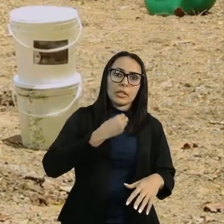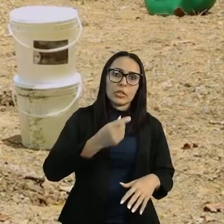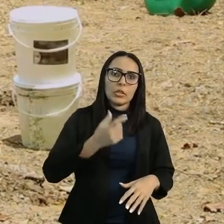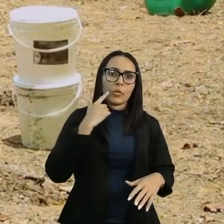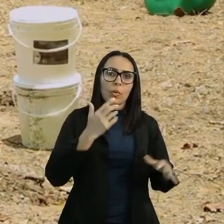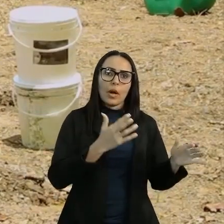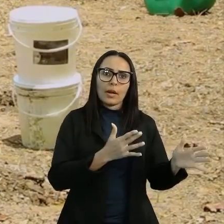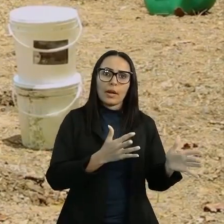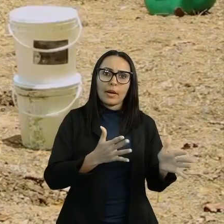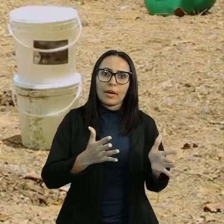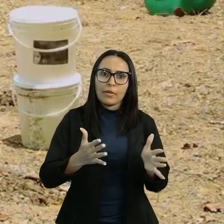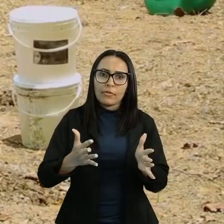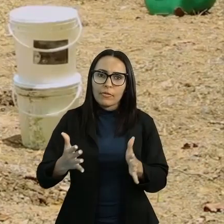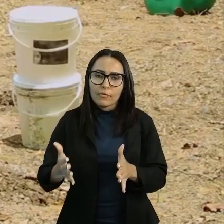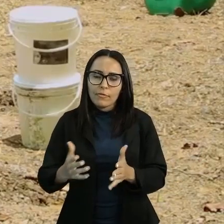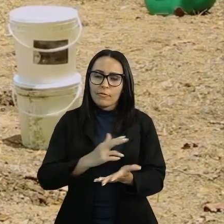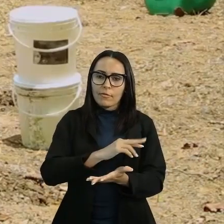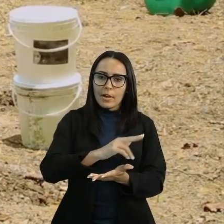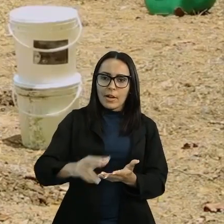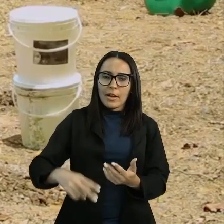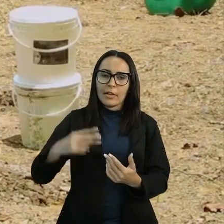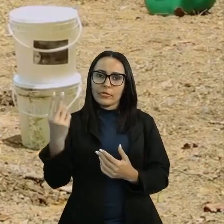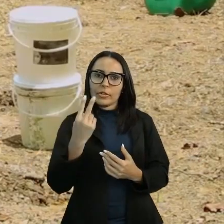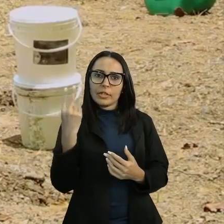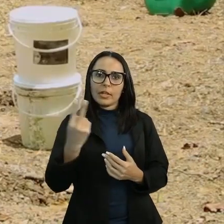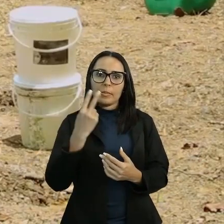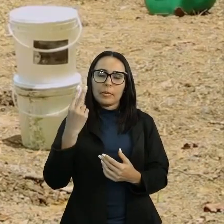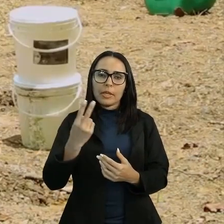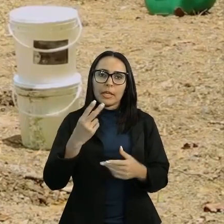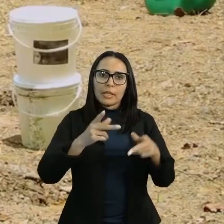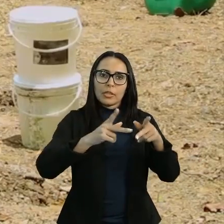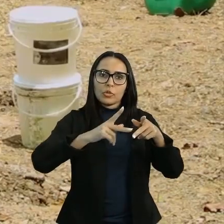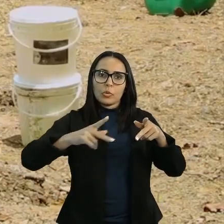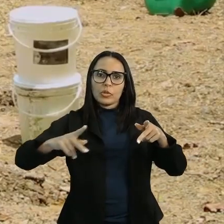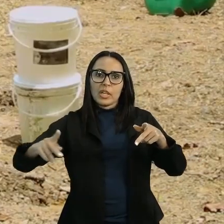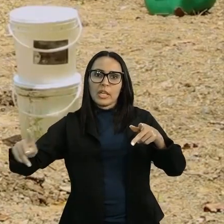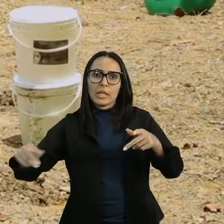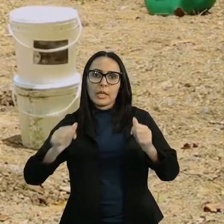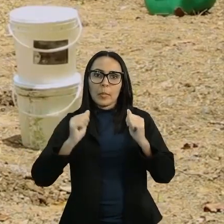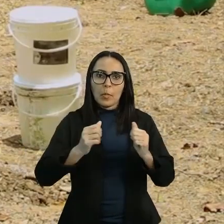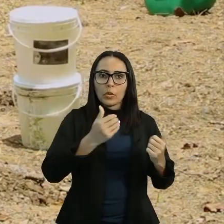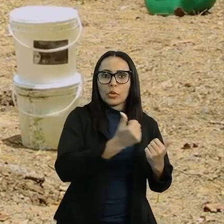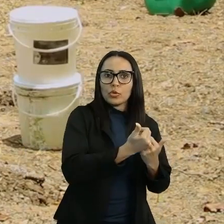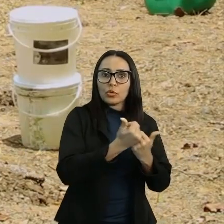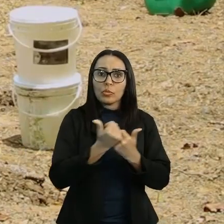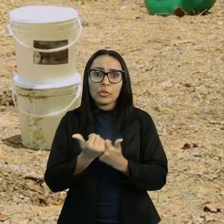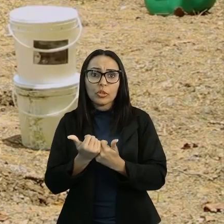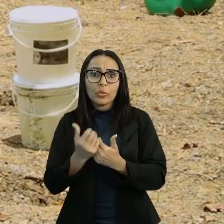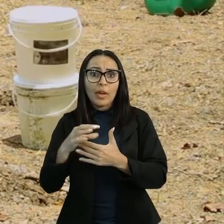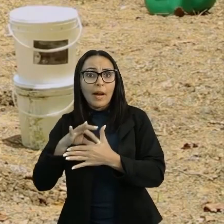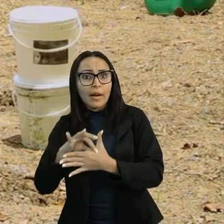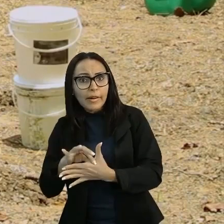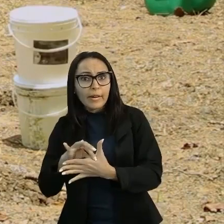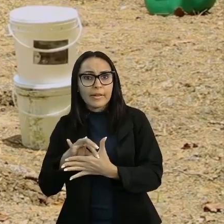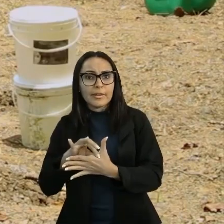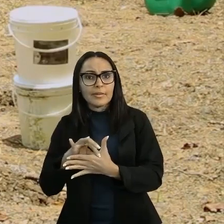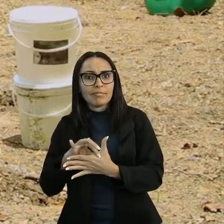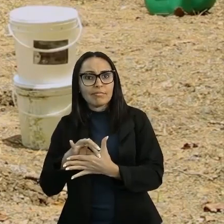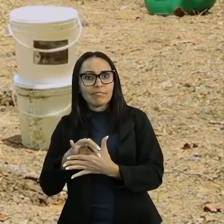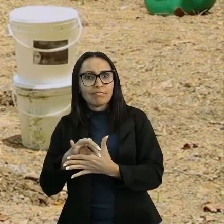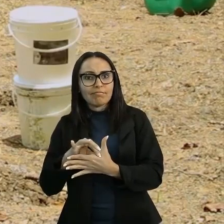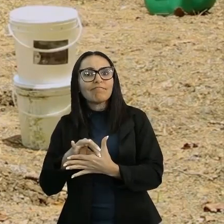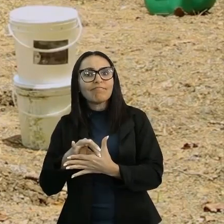almoçar hoje a tal da taioba. E tem uma que é muito famosa na Europa, que é a azedinha. Ela é muito conhecida, porque também descobriram